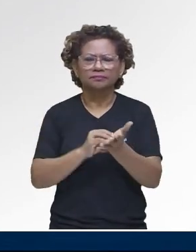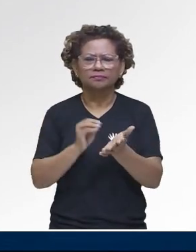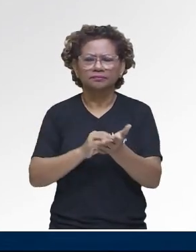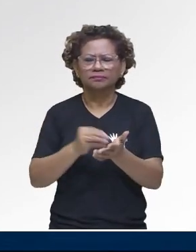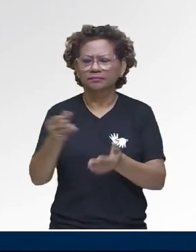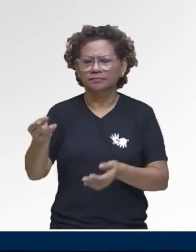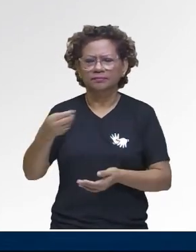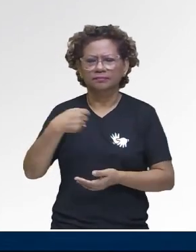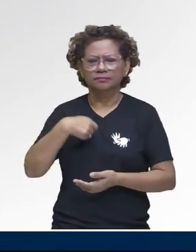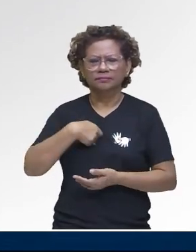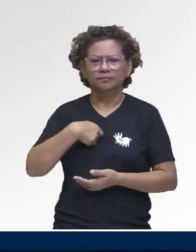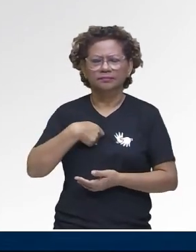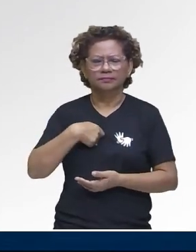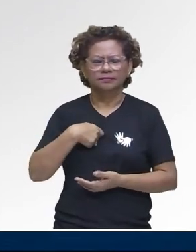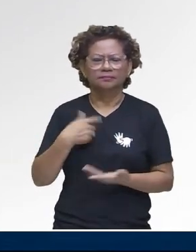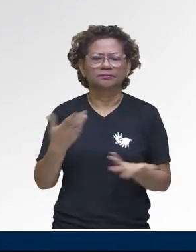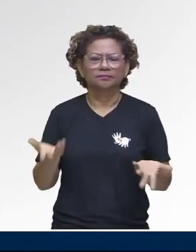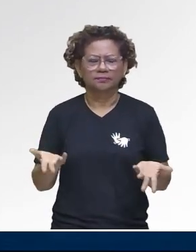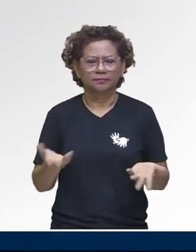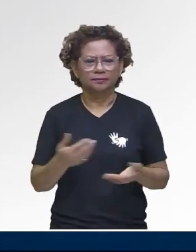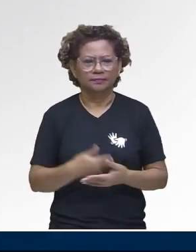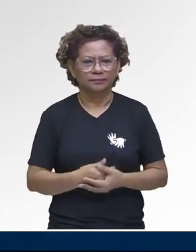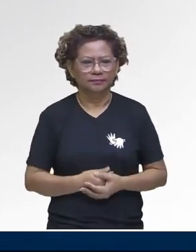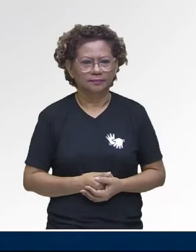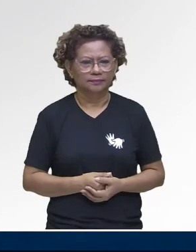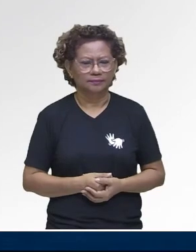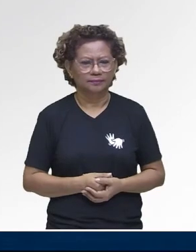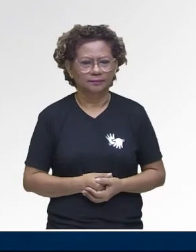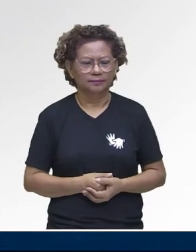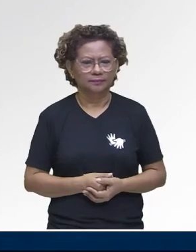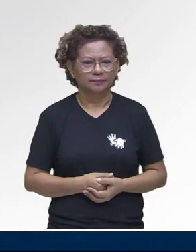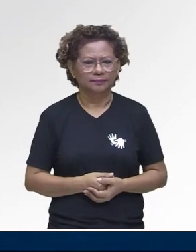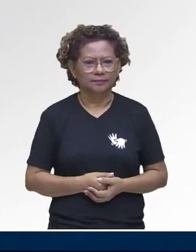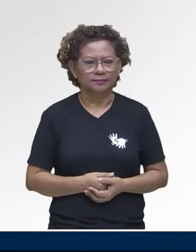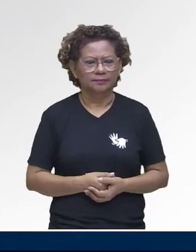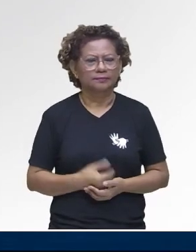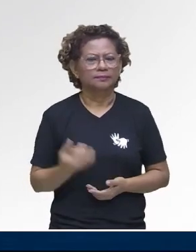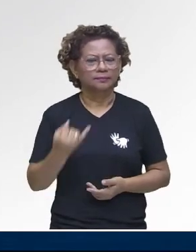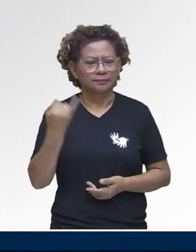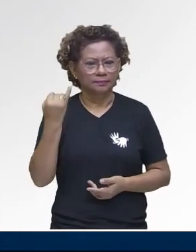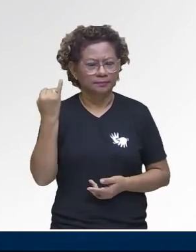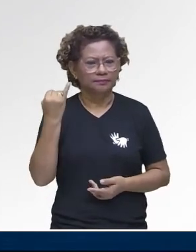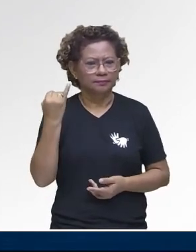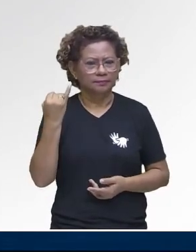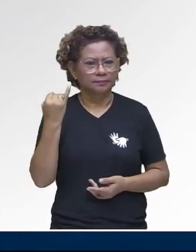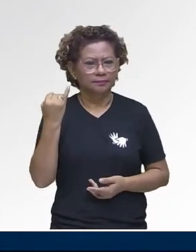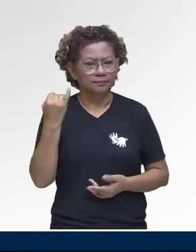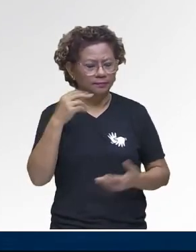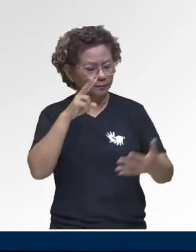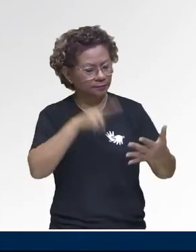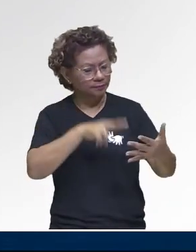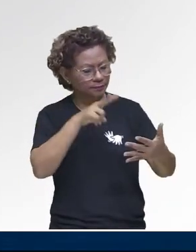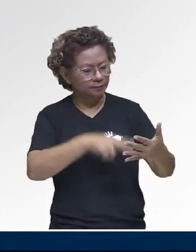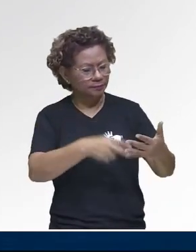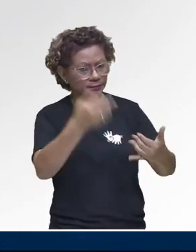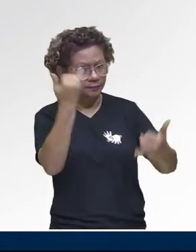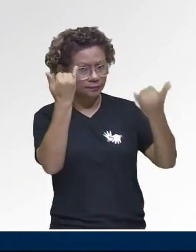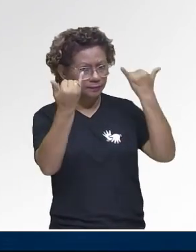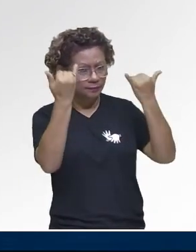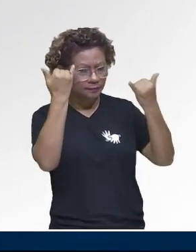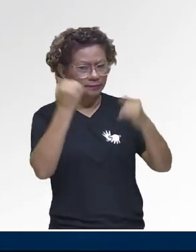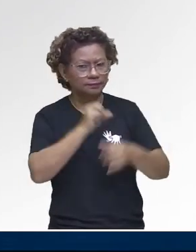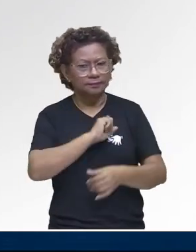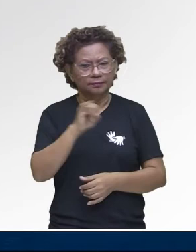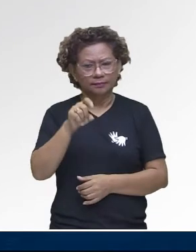de subtração. E é importante fazer a interpretação do nosso problema, porque se não entender